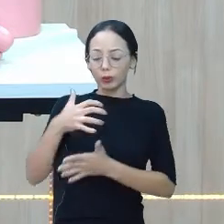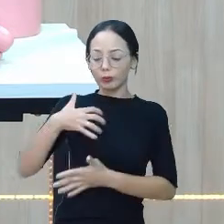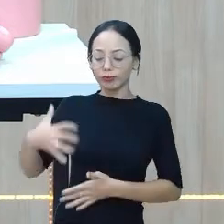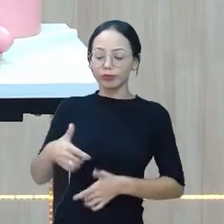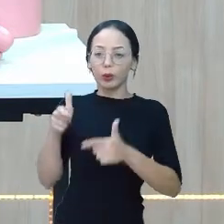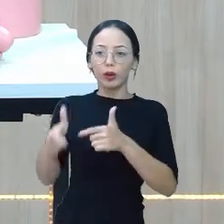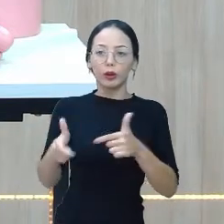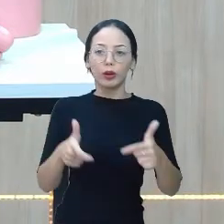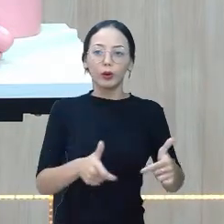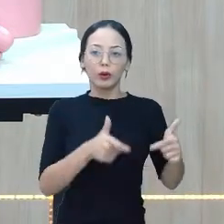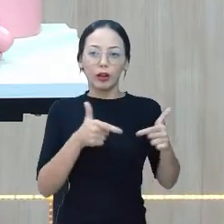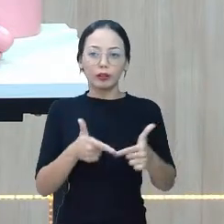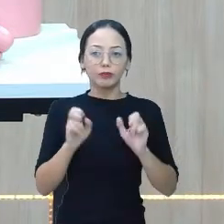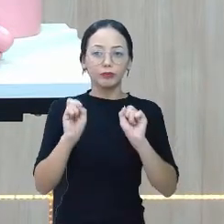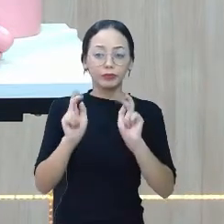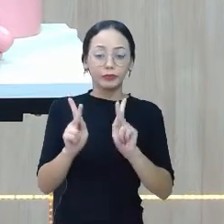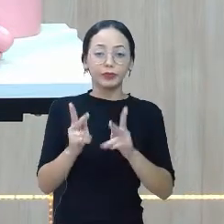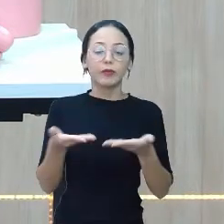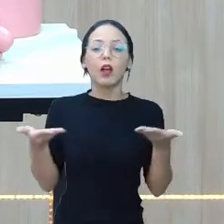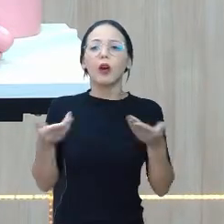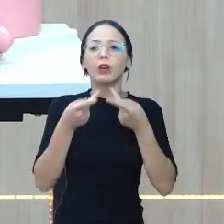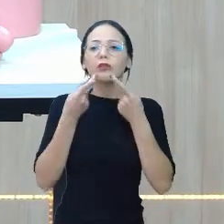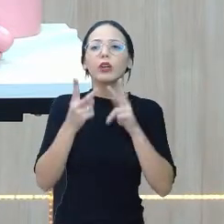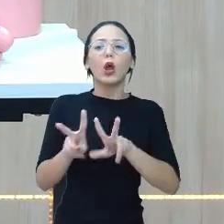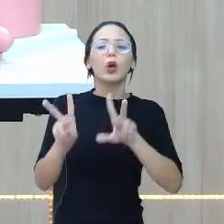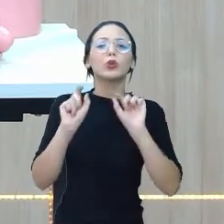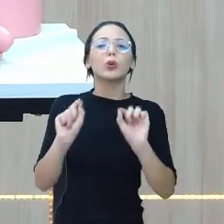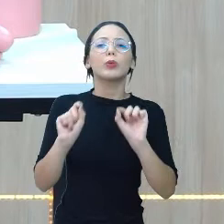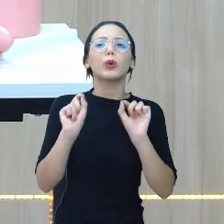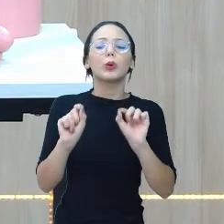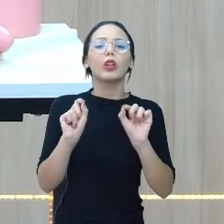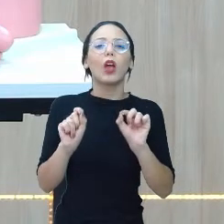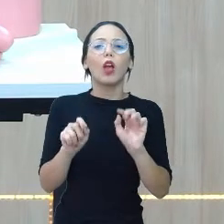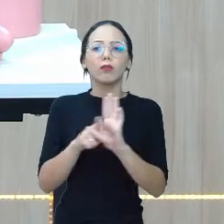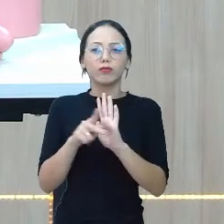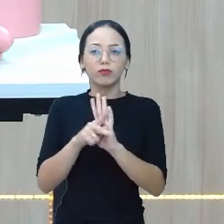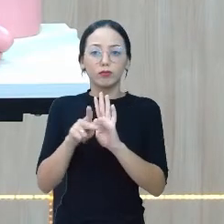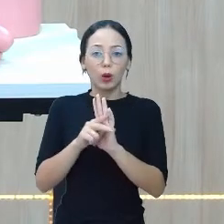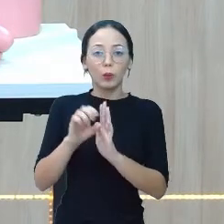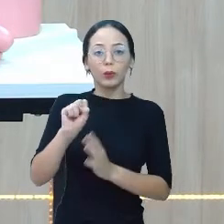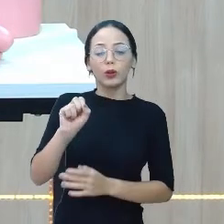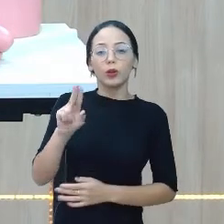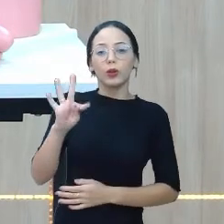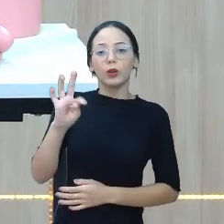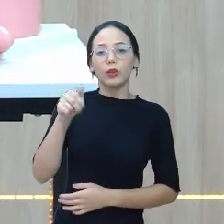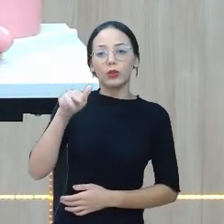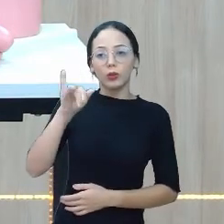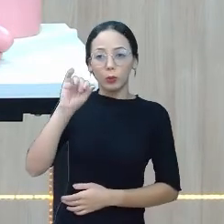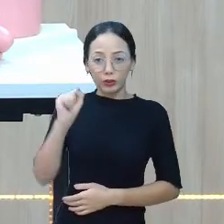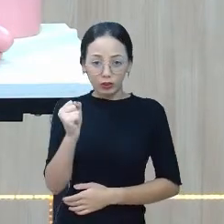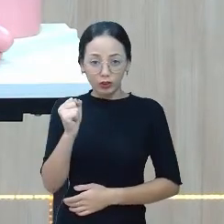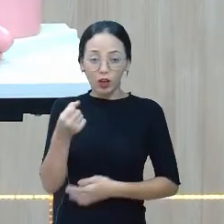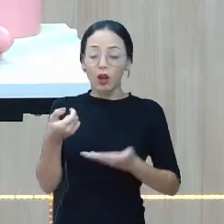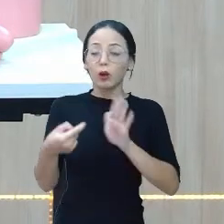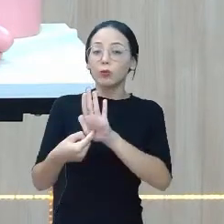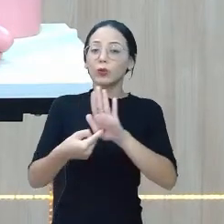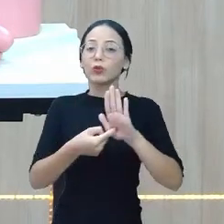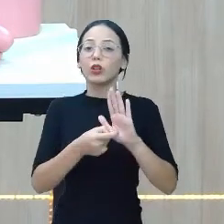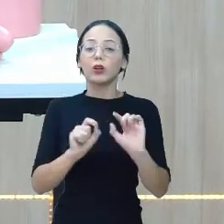corpo. Em continuação, a gente vai falar de substâncias intercelulares. O que é isso? Eu coloquei para vocês